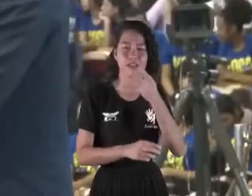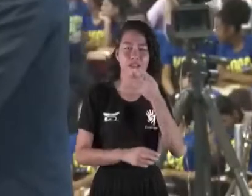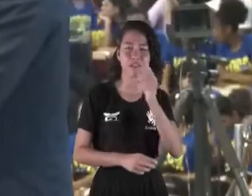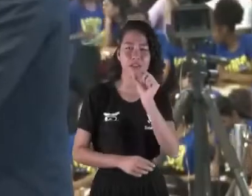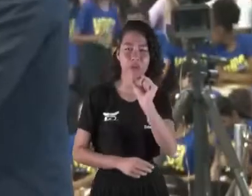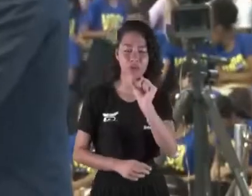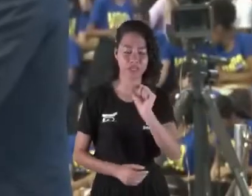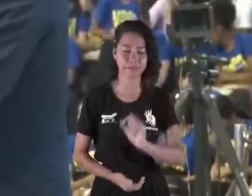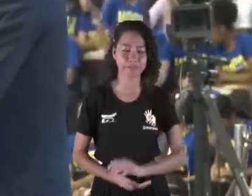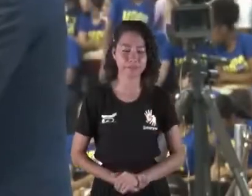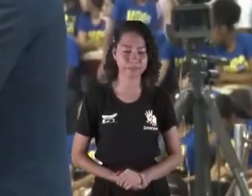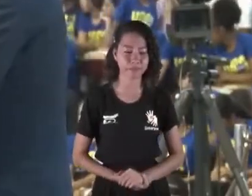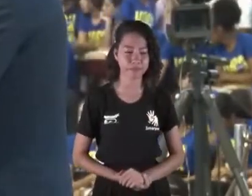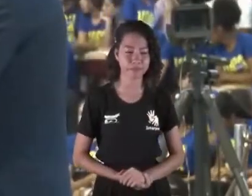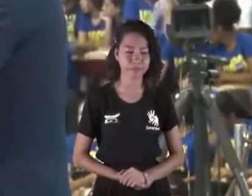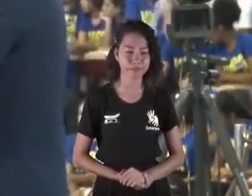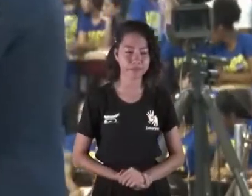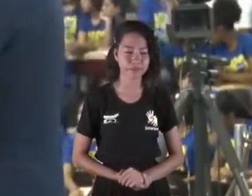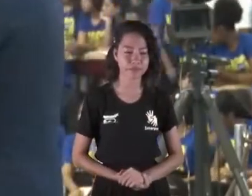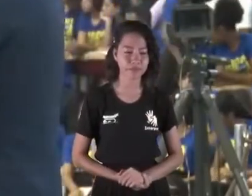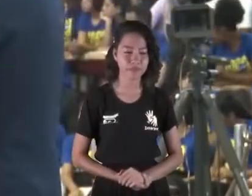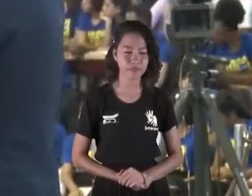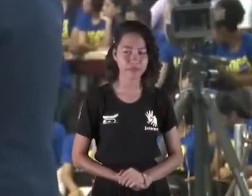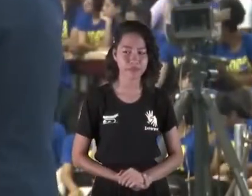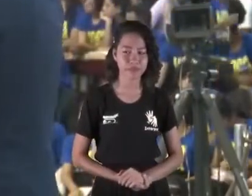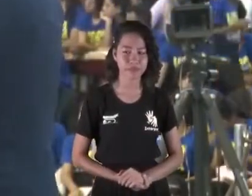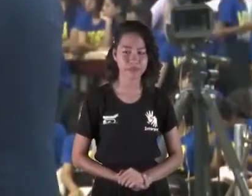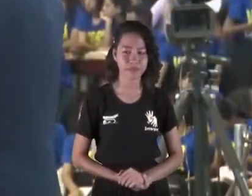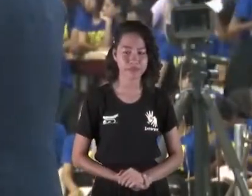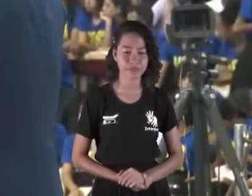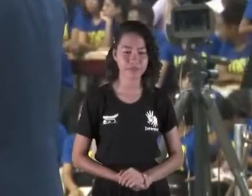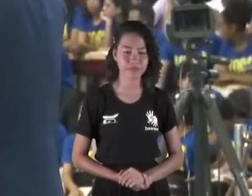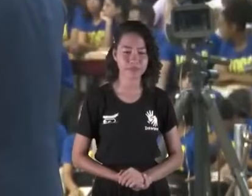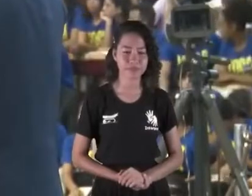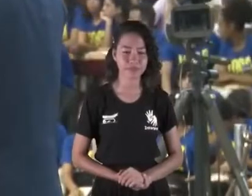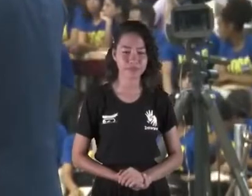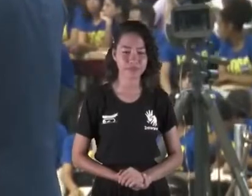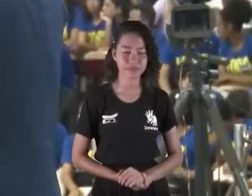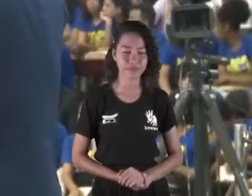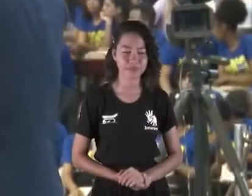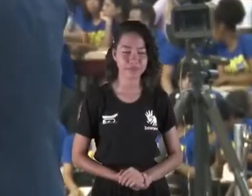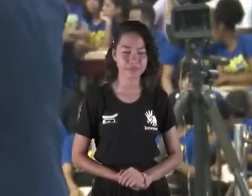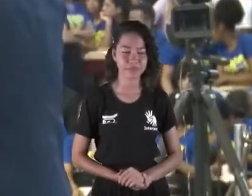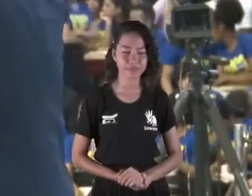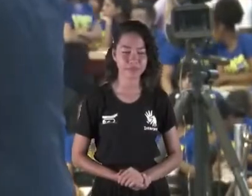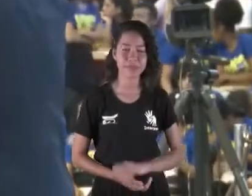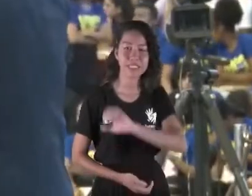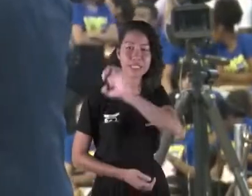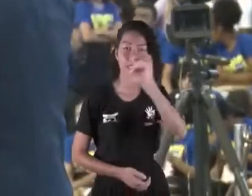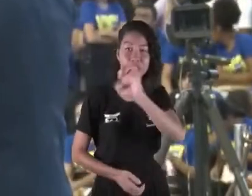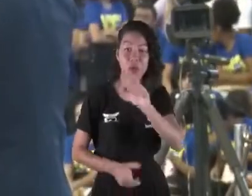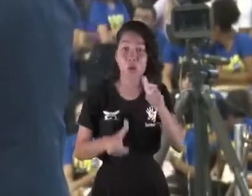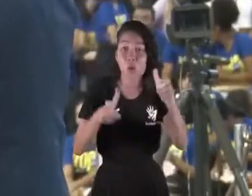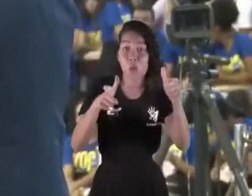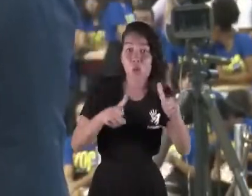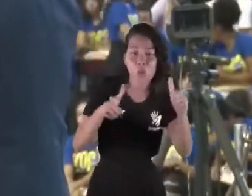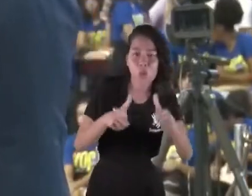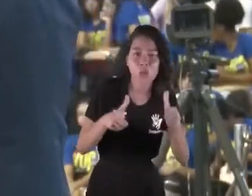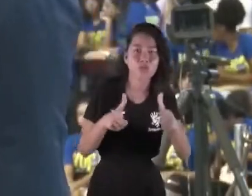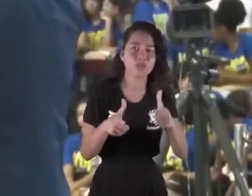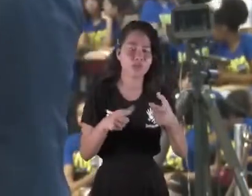Ezequiel nos diz onde, E Ezequiel nos diz